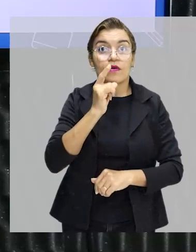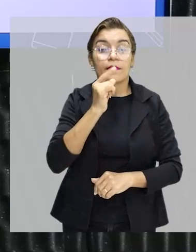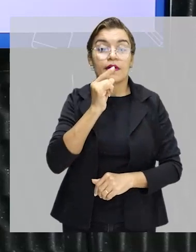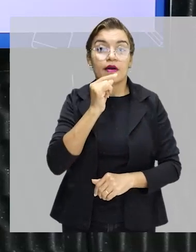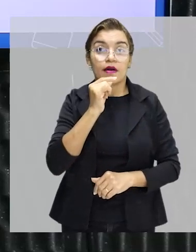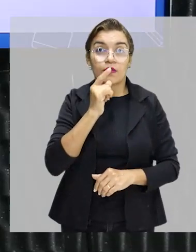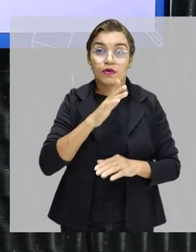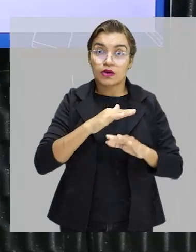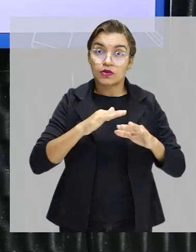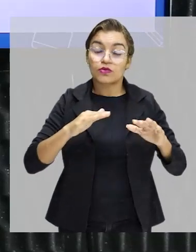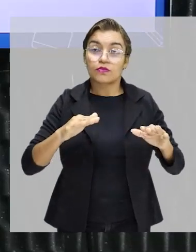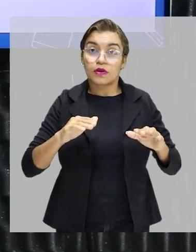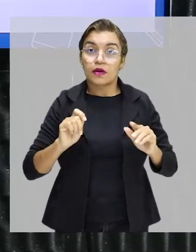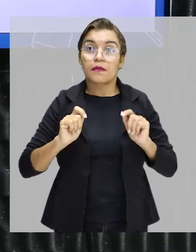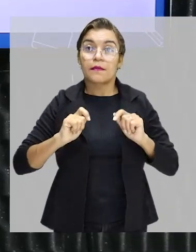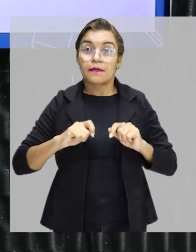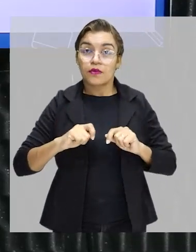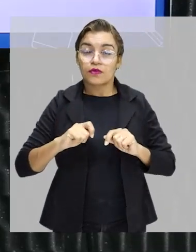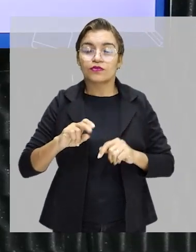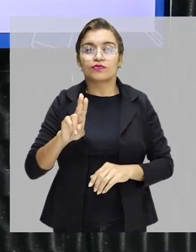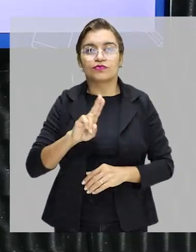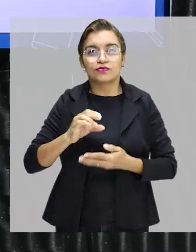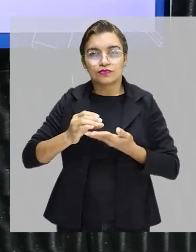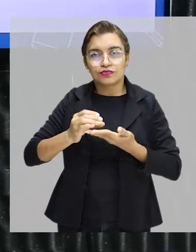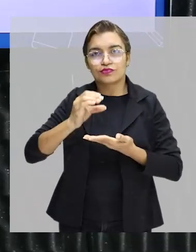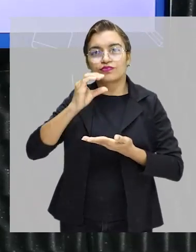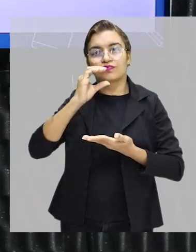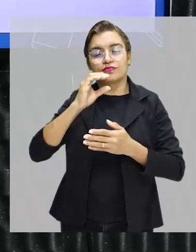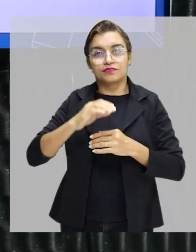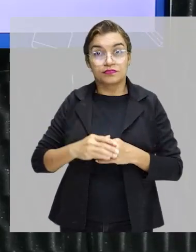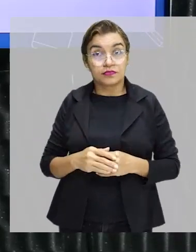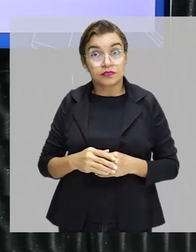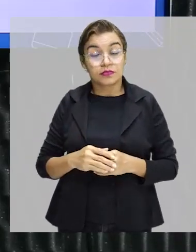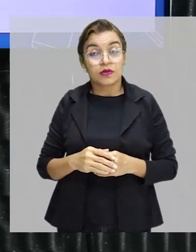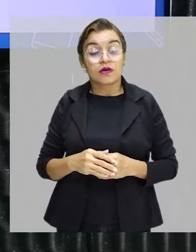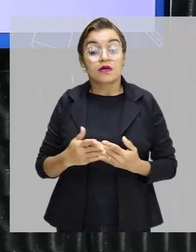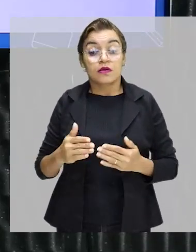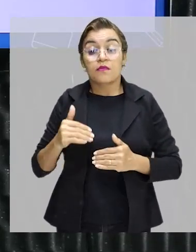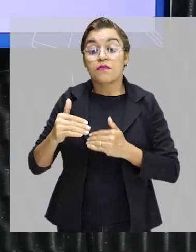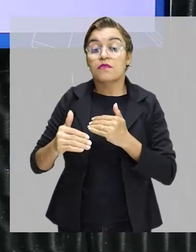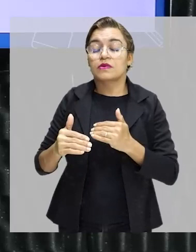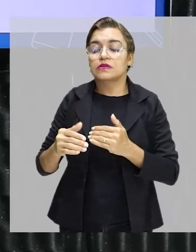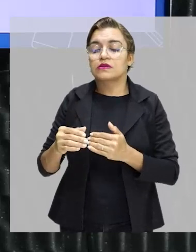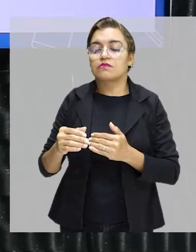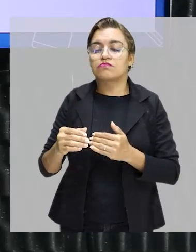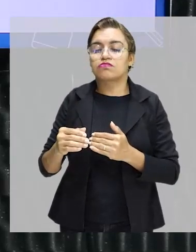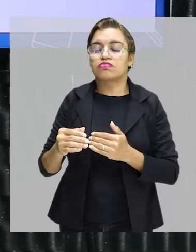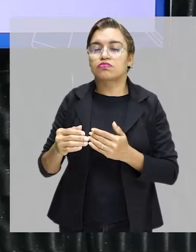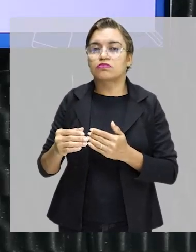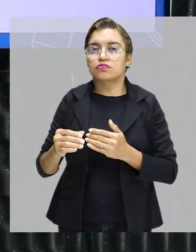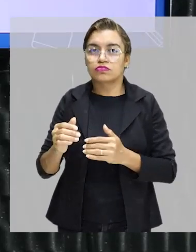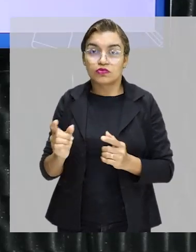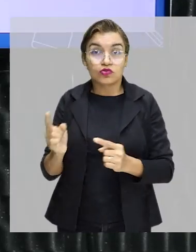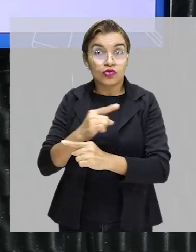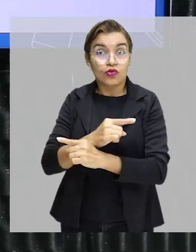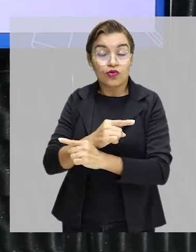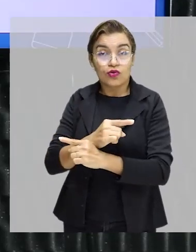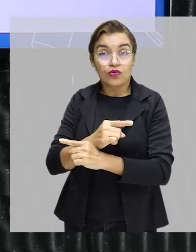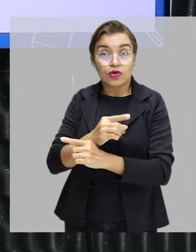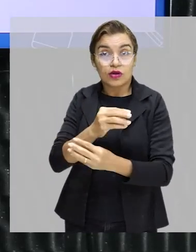própria para o consumo. Tudo bem? Um processo inverso, ok? O processo inverso, a